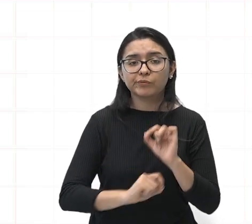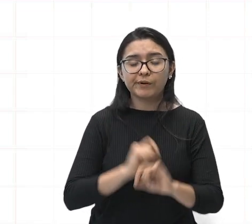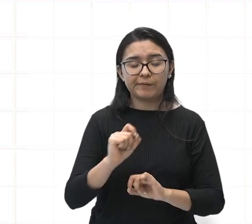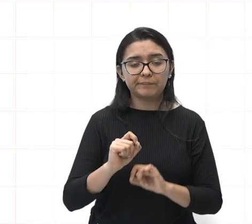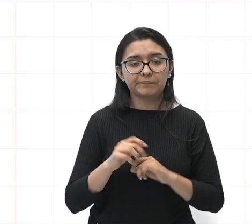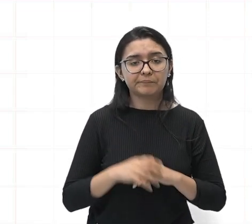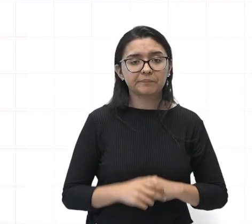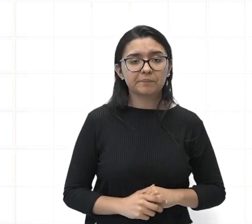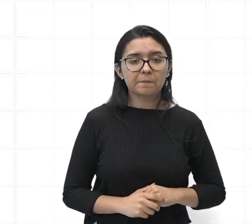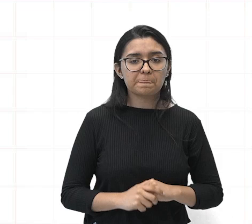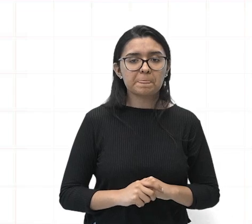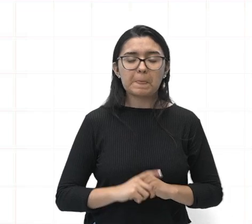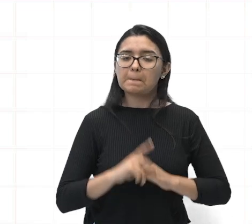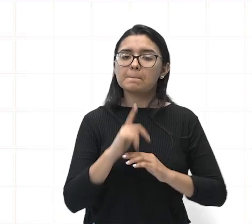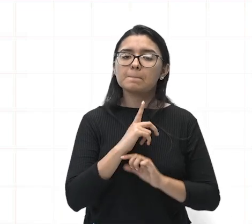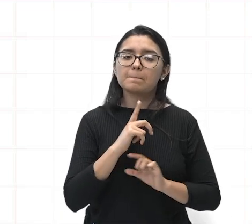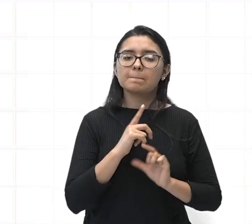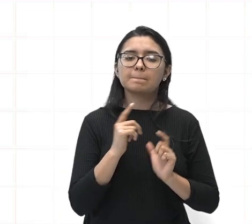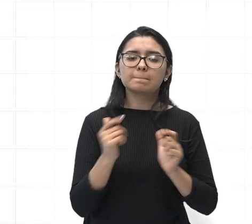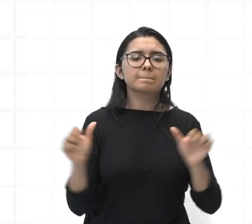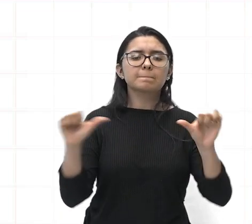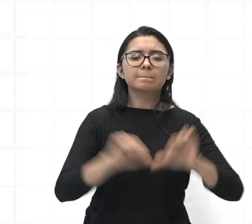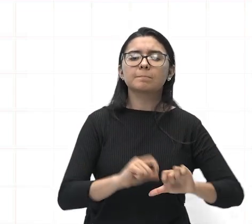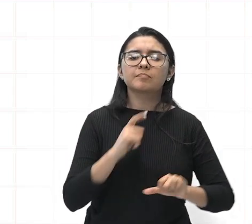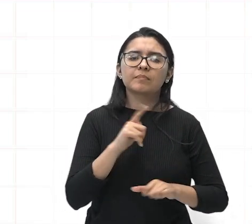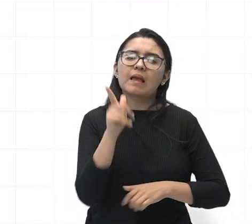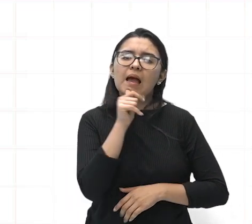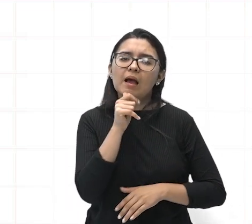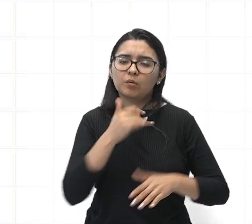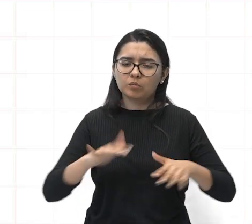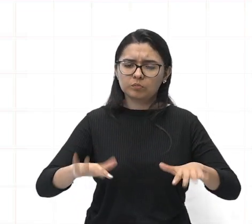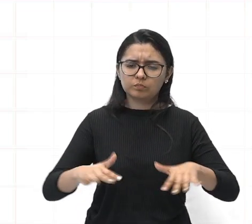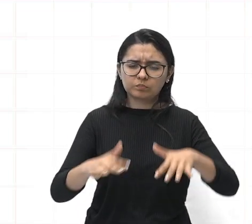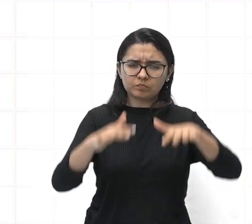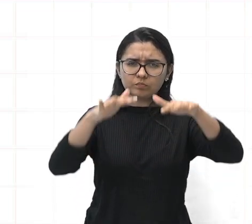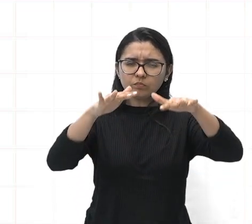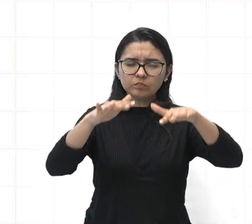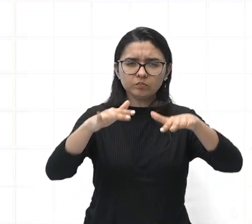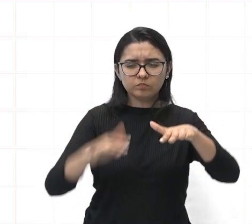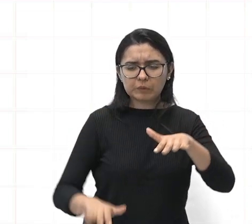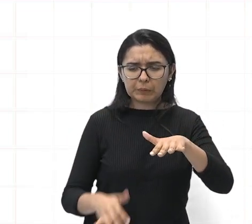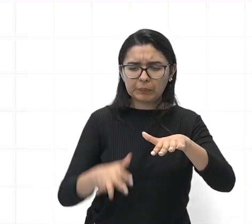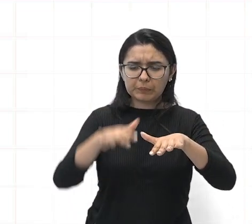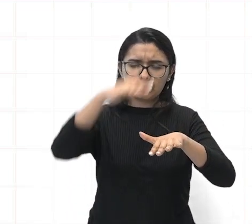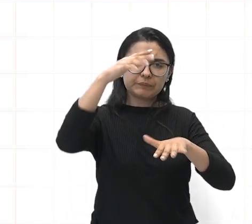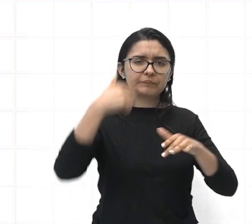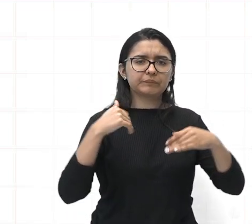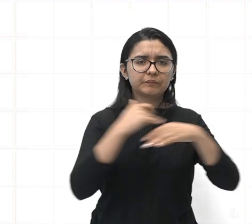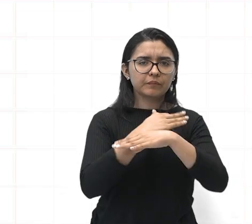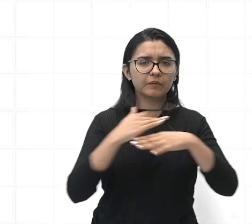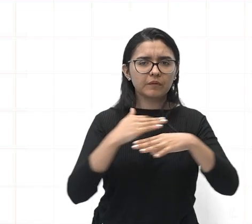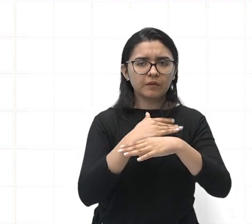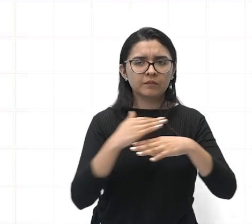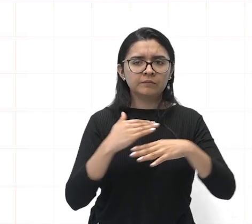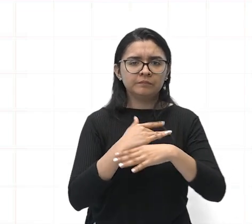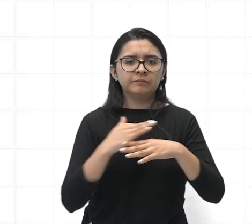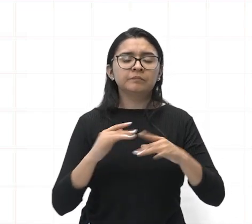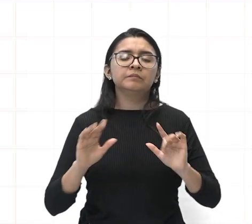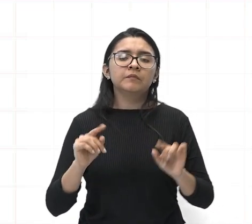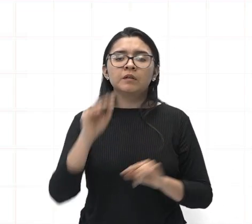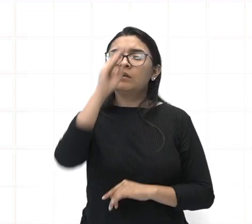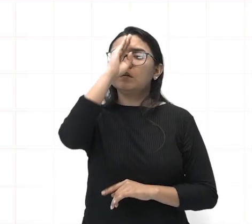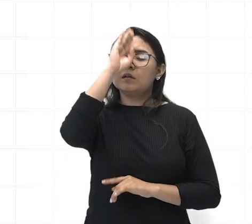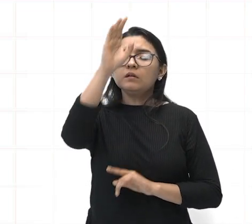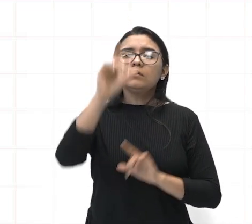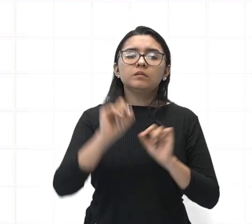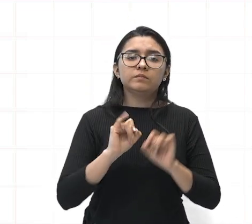Vai trazer o aumento de enchentes e inundações para as cidades, e muitas vezes,